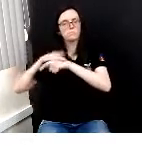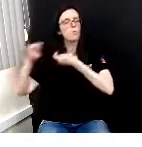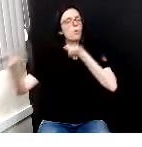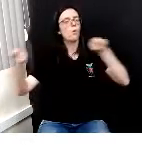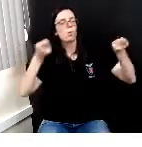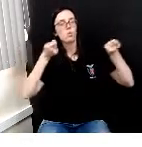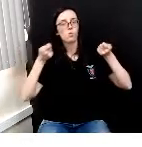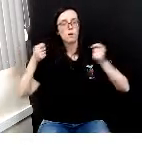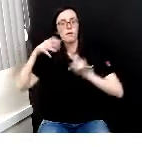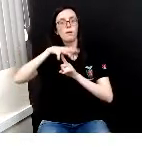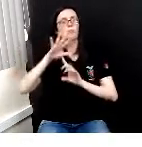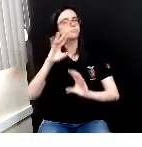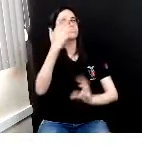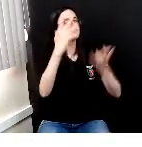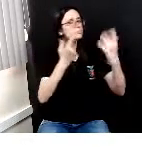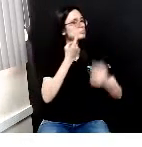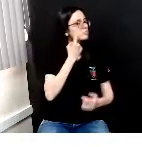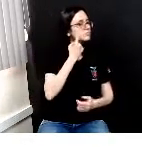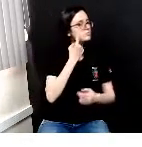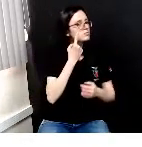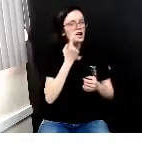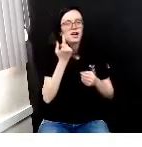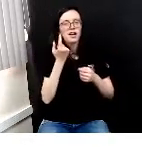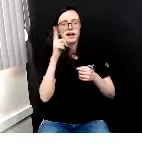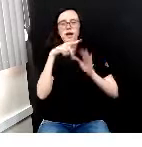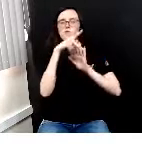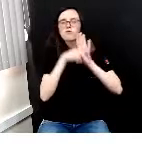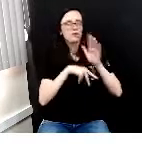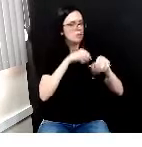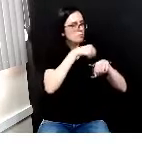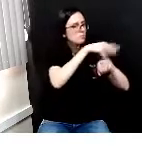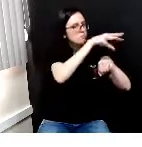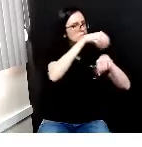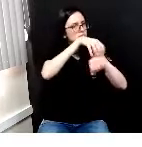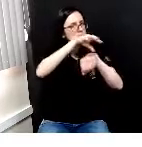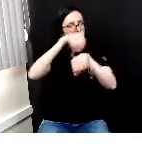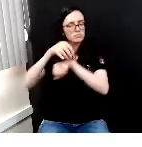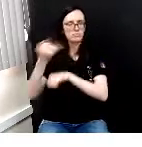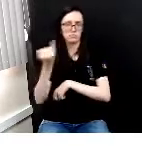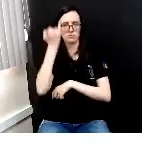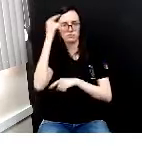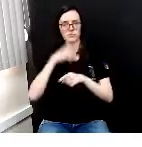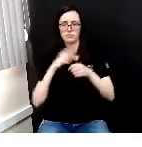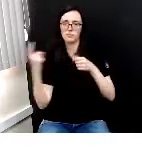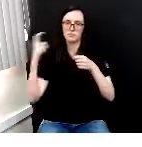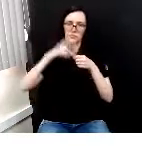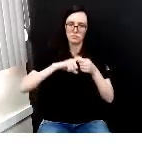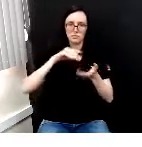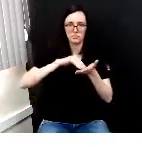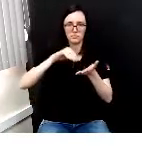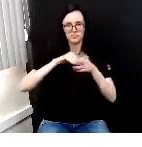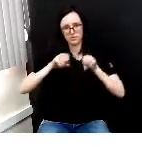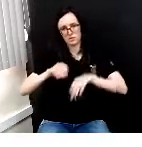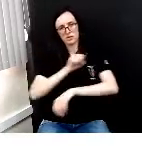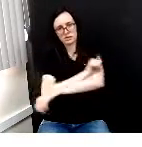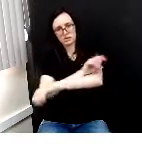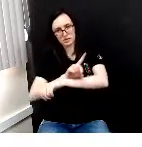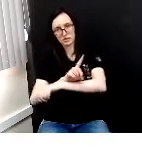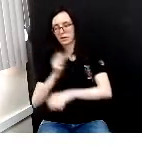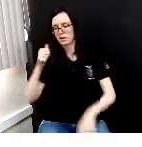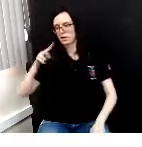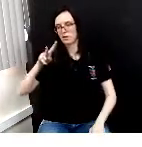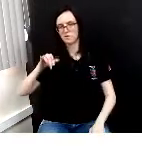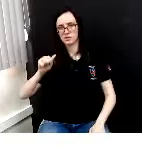realizadas no estado do Paraná para uma possível entrada do coronavírus, feito parceria com a Secretaria de Educação, Anvisa,